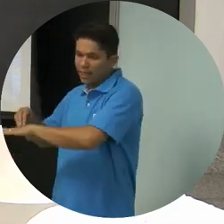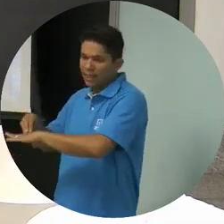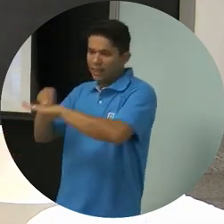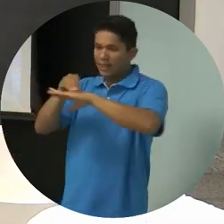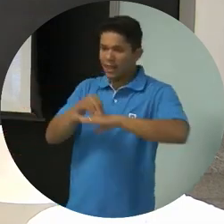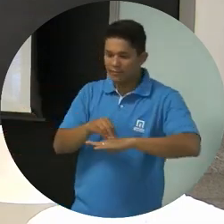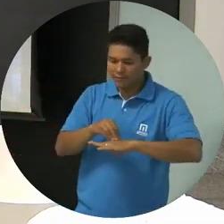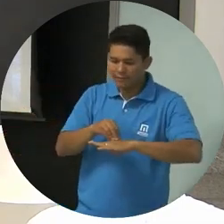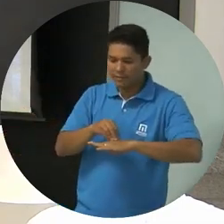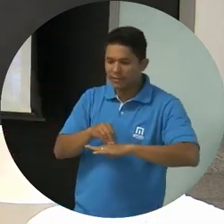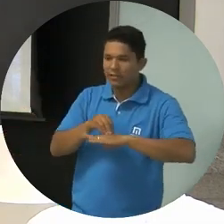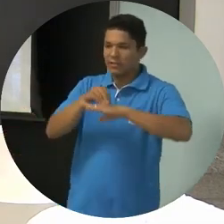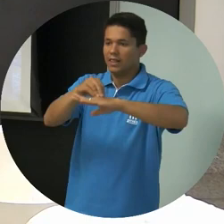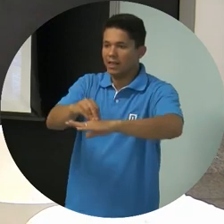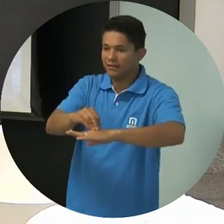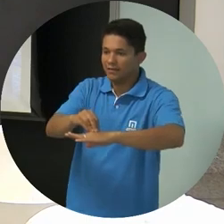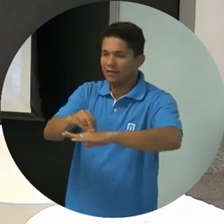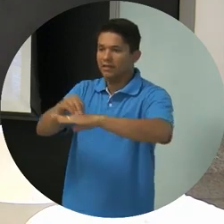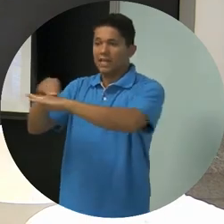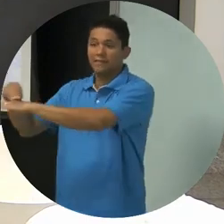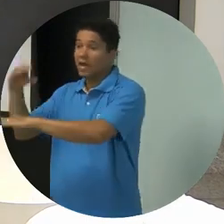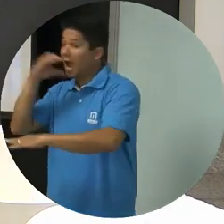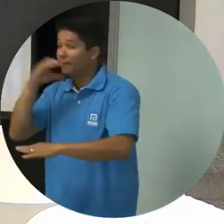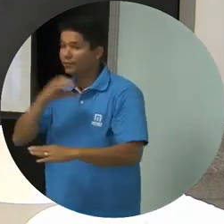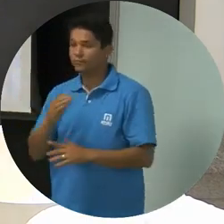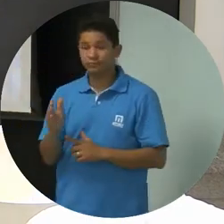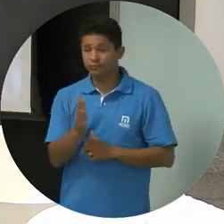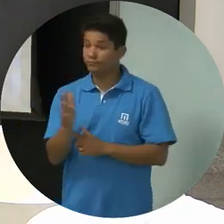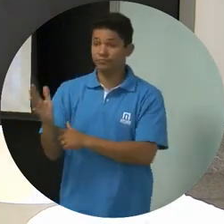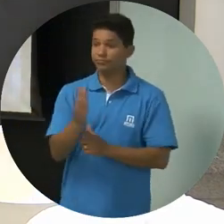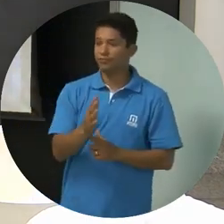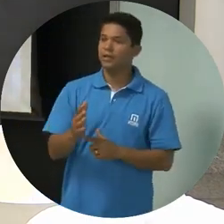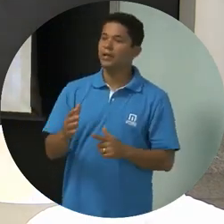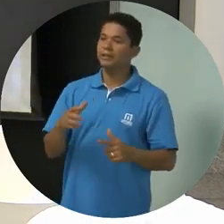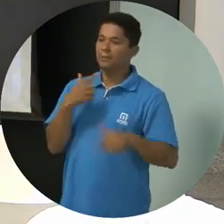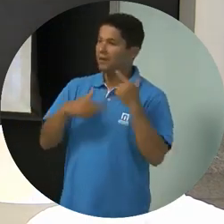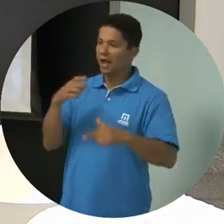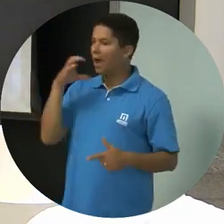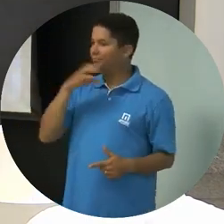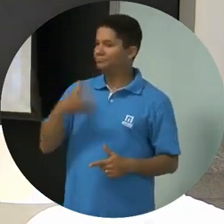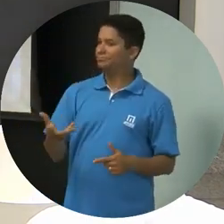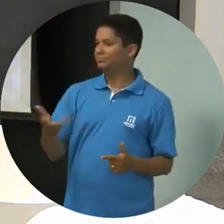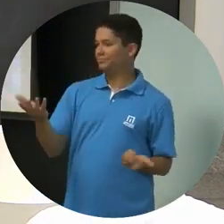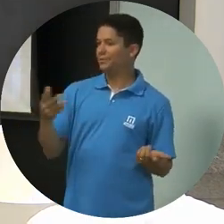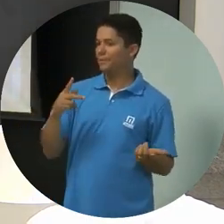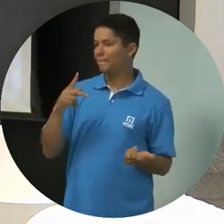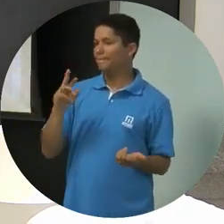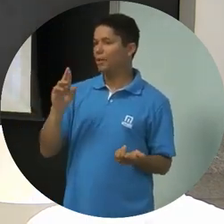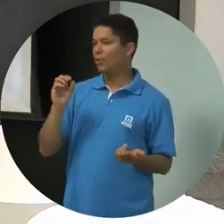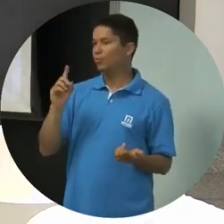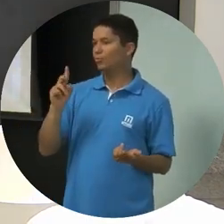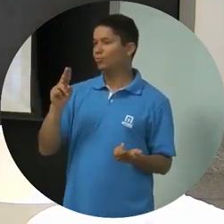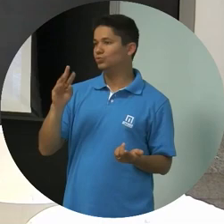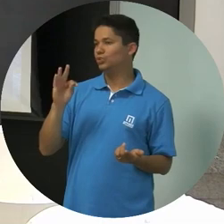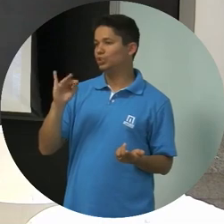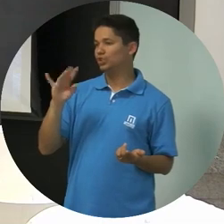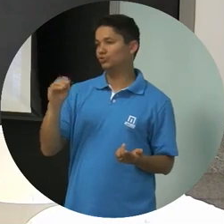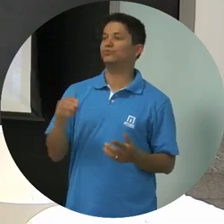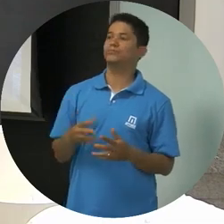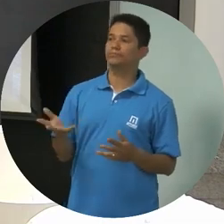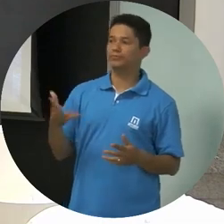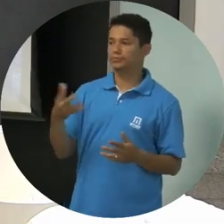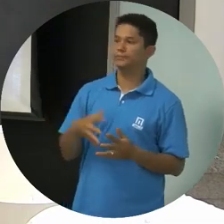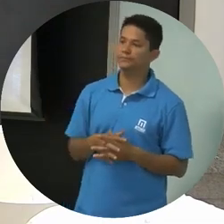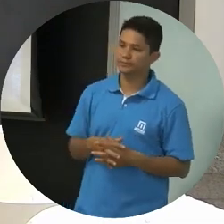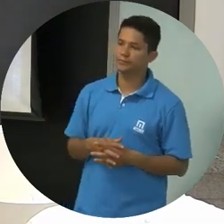o spot rápido, já muda para o seguinte, ou seja, você vai ganhar em produtividade. Então, é uma possibilidade. Um ponto importante nisso,